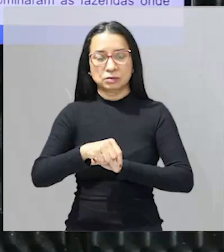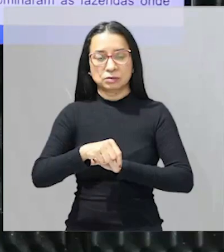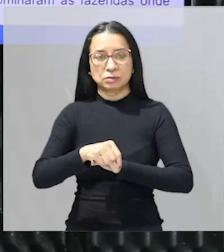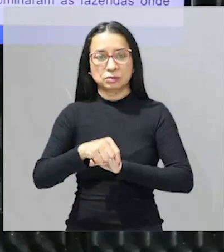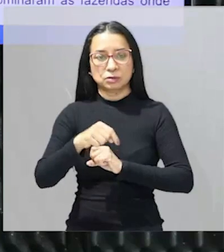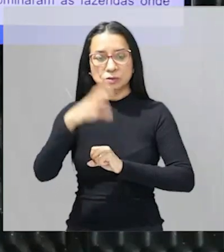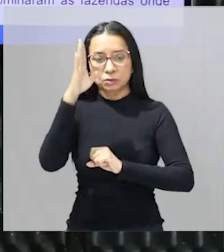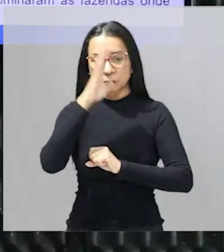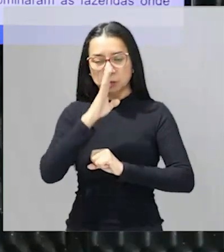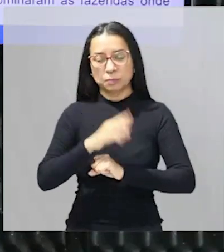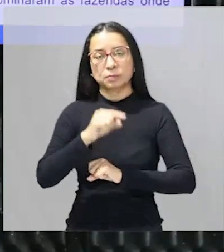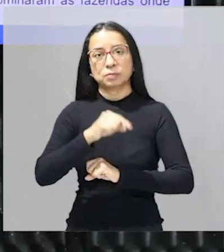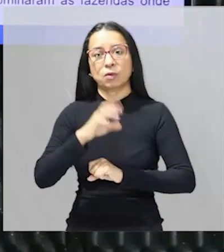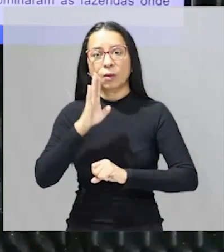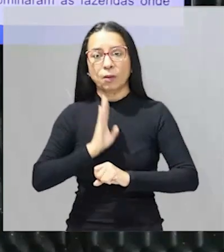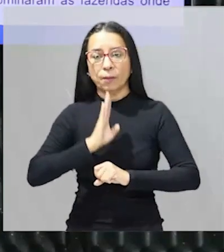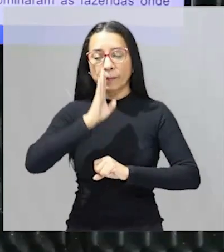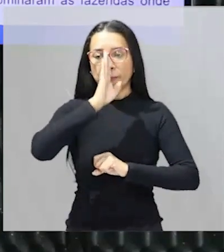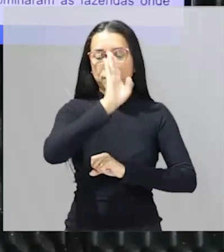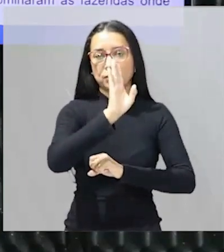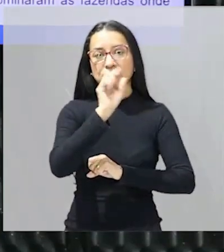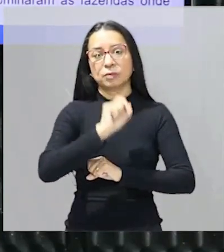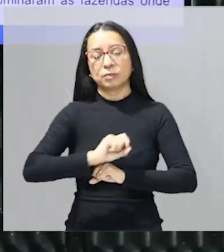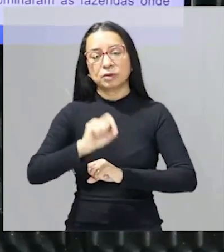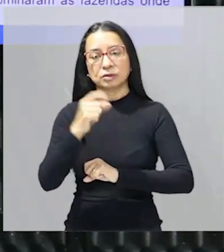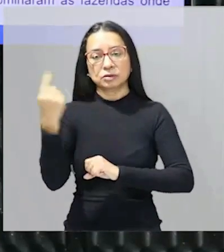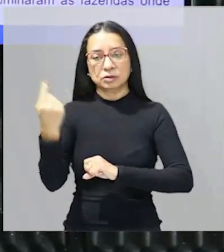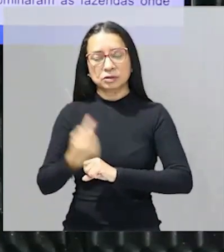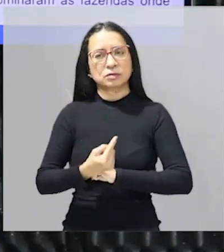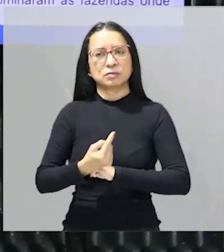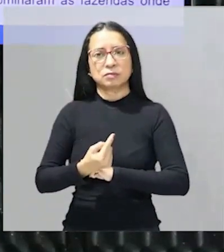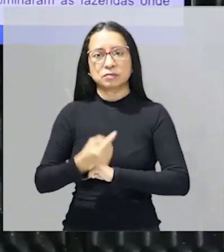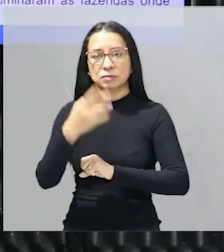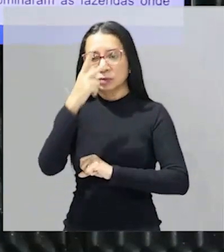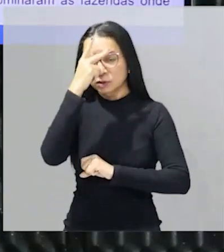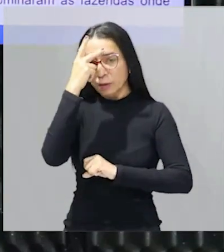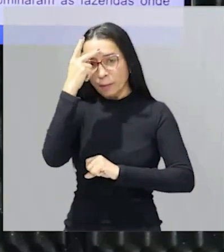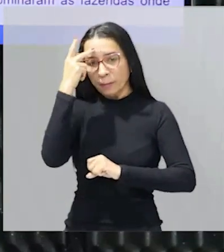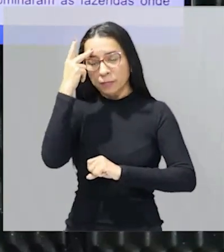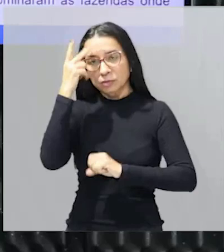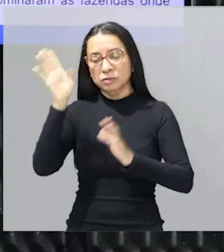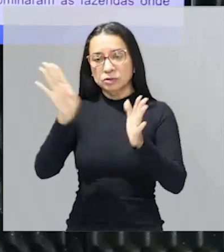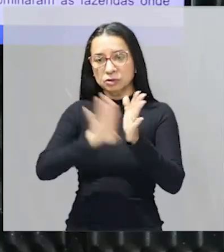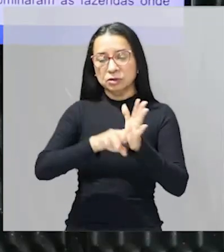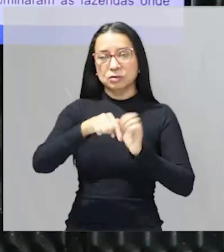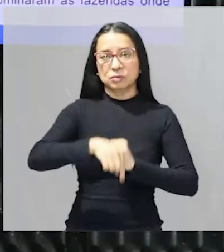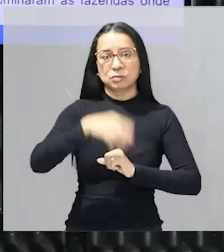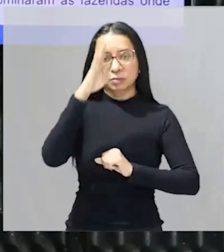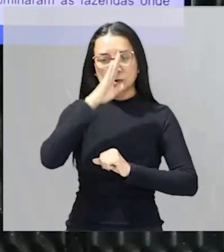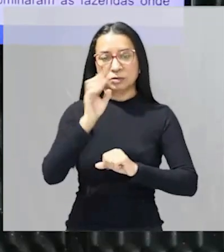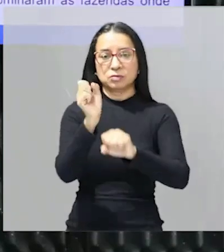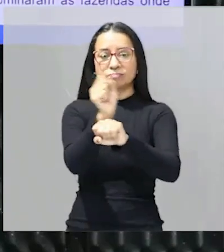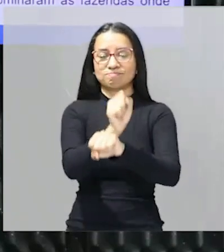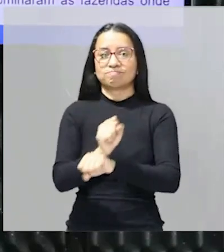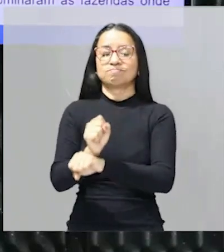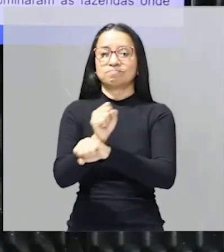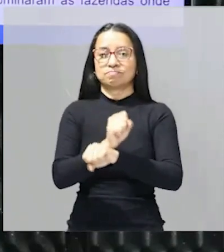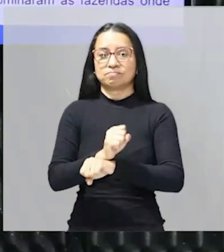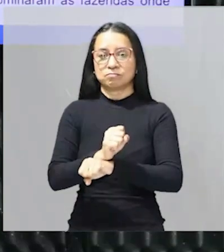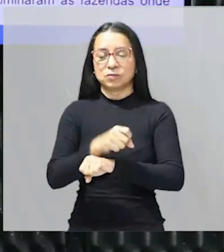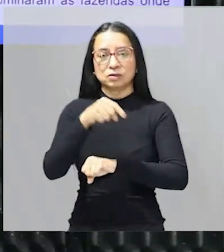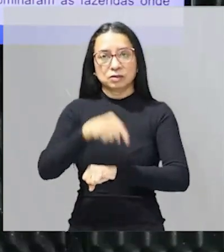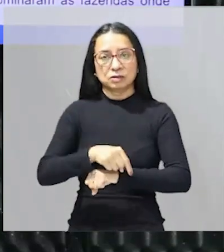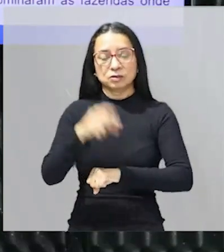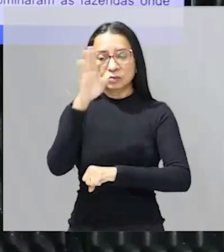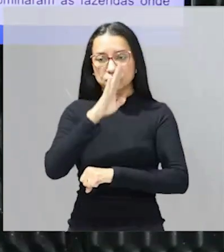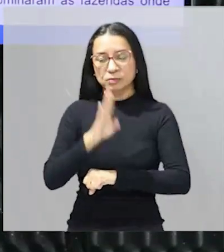abastecimento principalmente que vem do tráfico internacional de escravo. A mão de obra escrava é usada aqui no Brasil, pelo